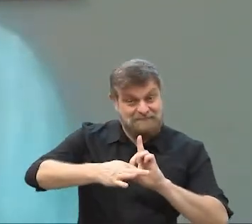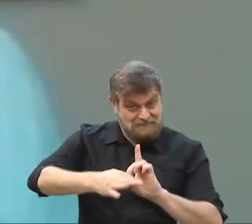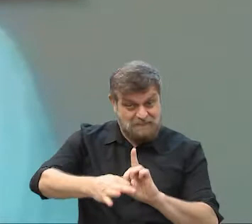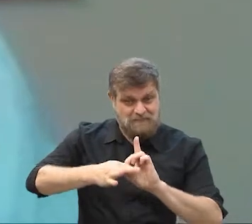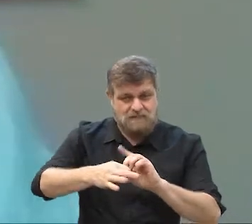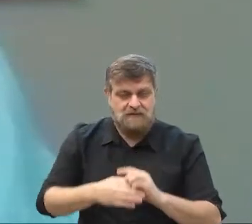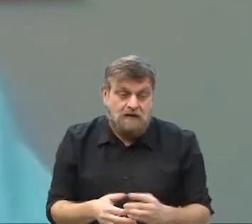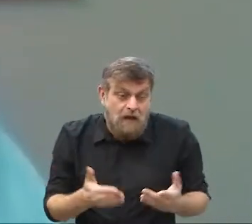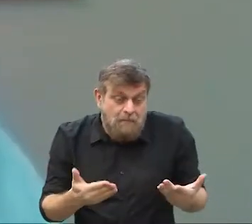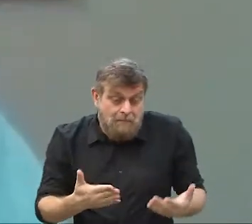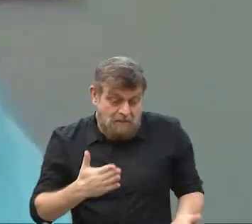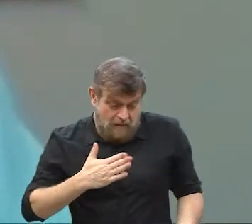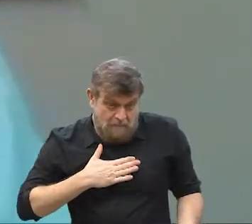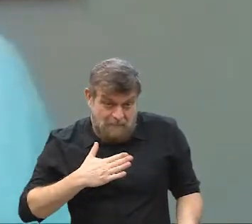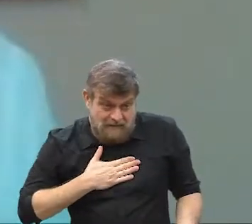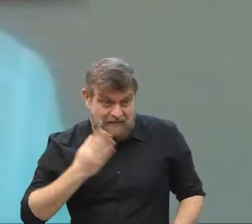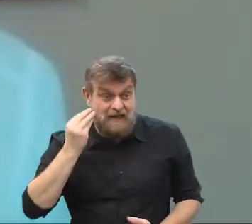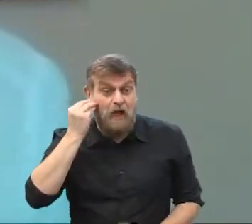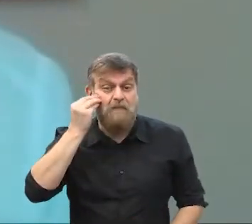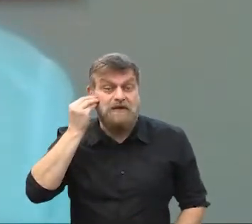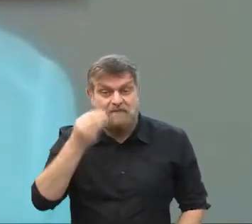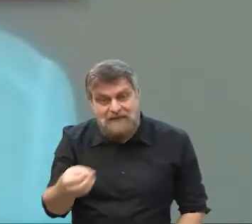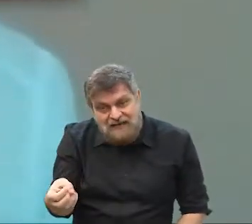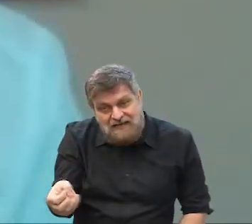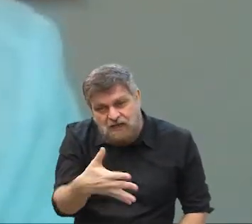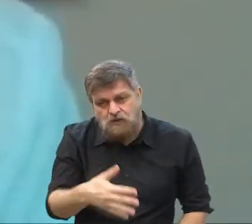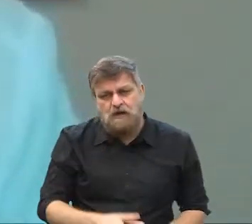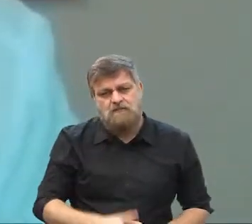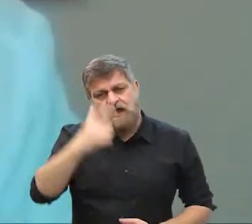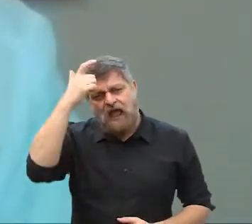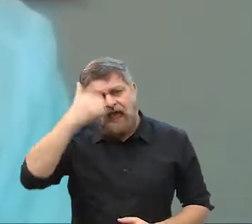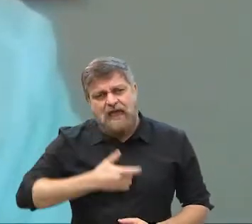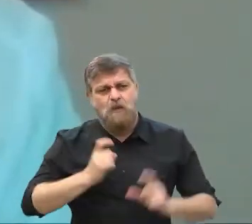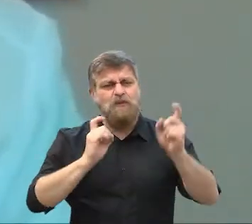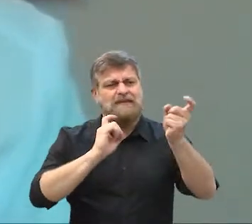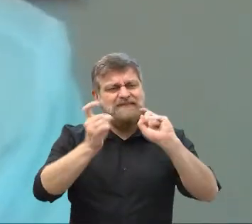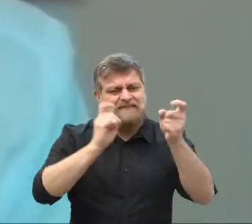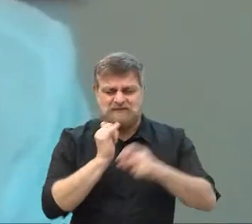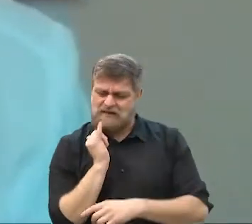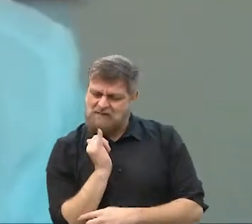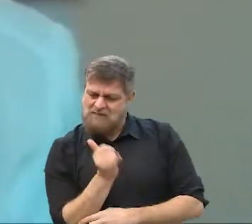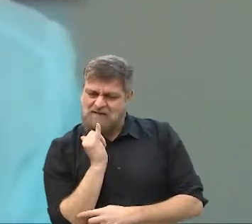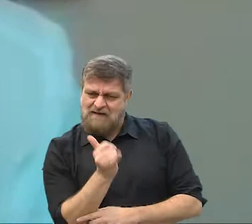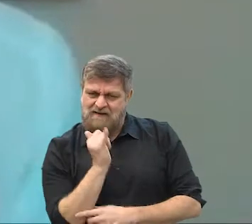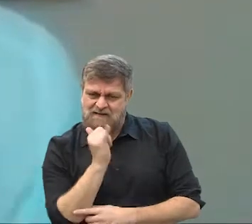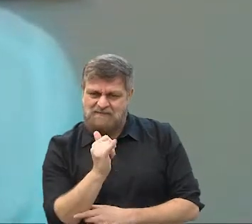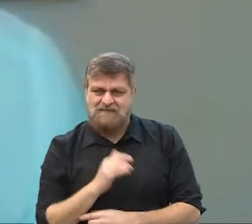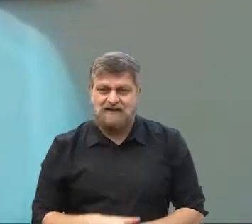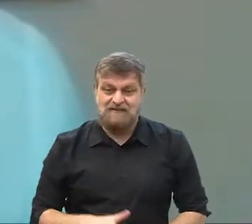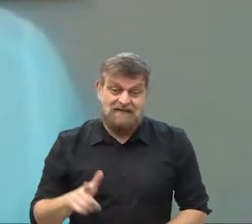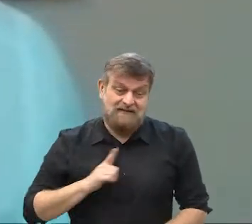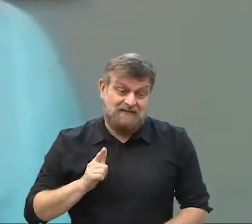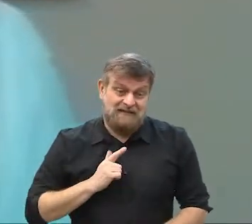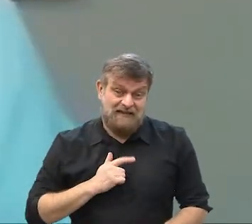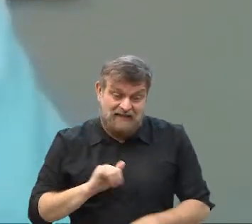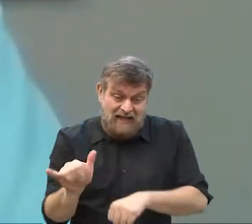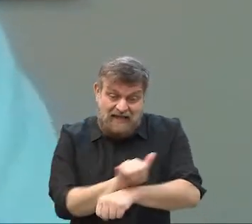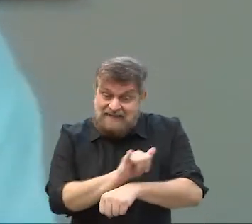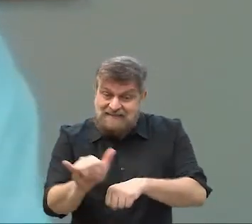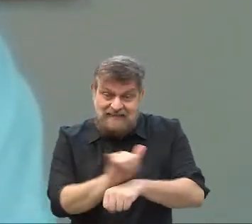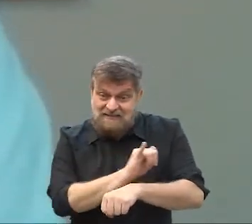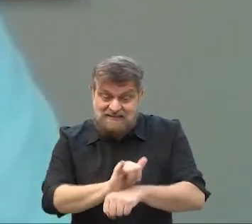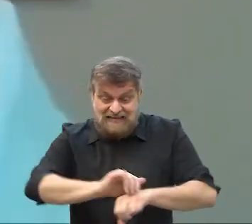uma nova experiência. Eu tenho dito, inclusive nas próprias sessões, para situações extraordinárias exigem